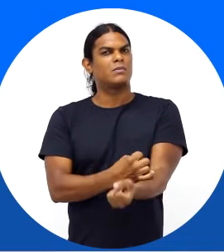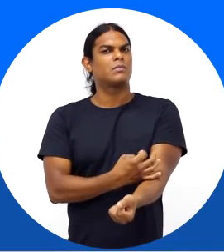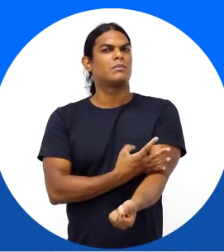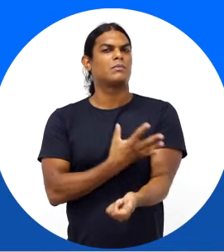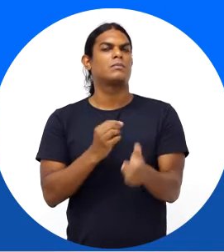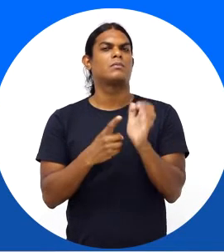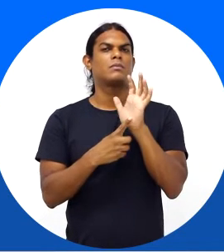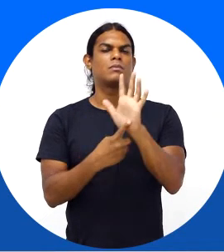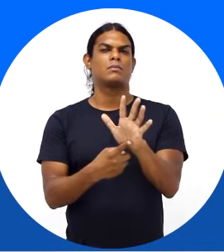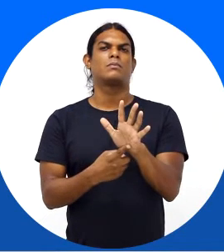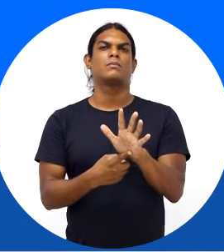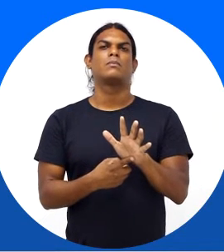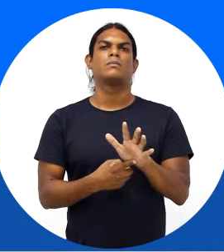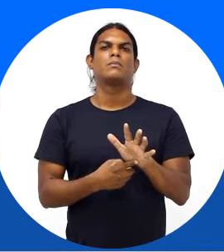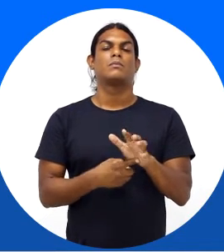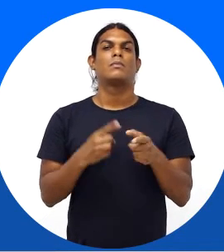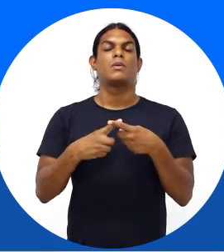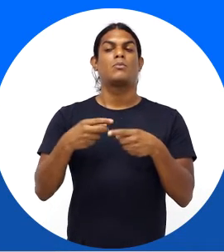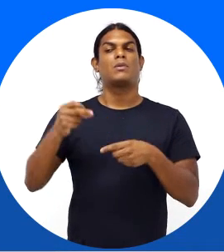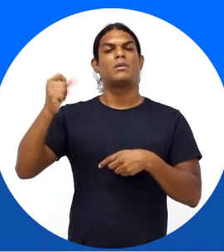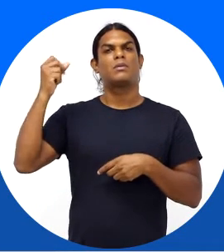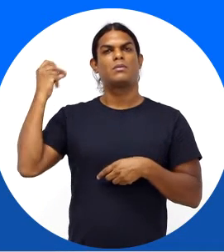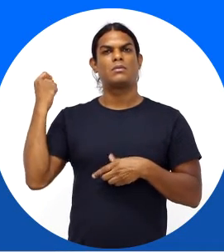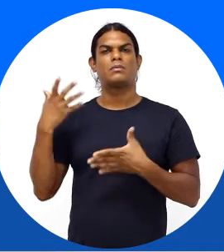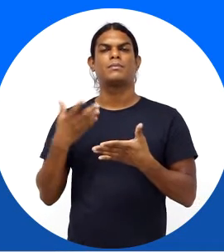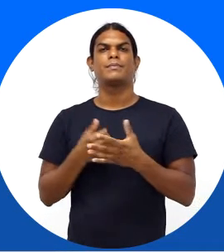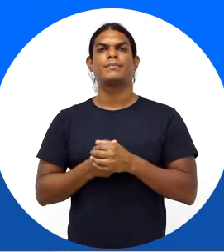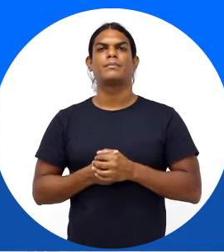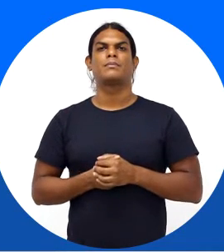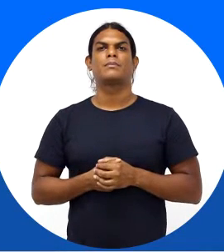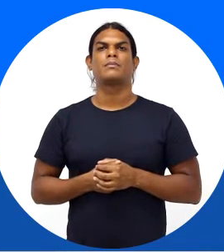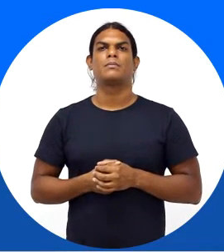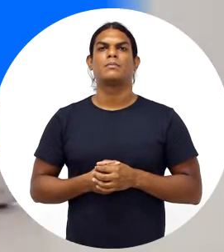o momento, na época, o entreguerras.